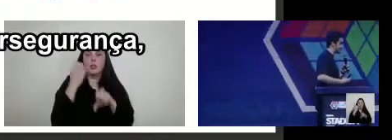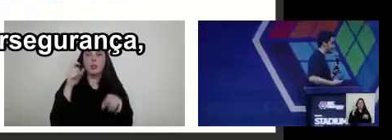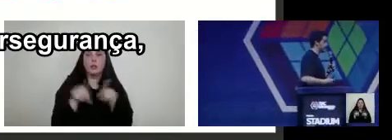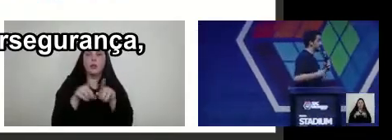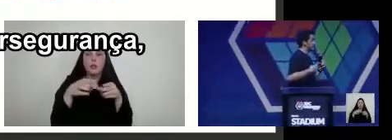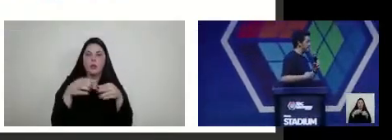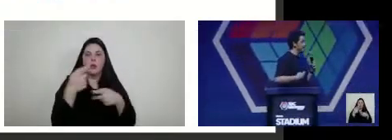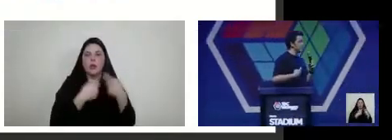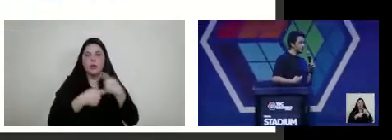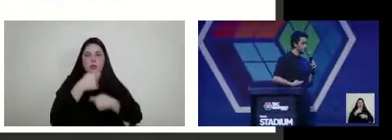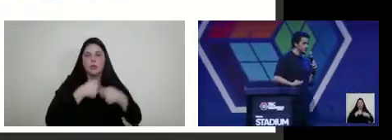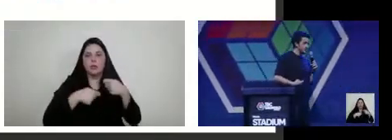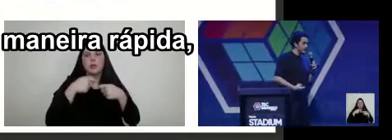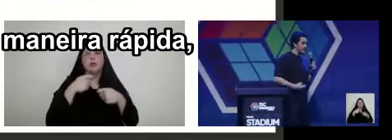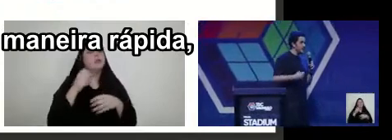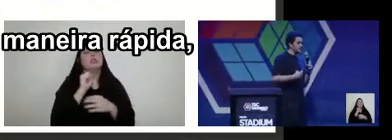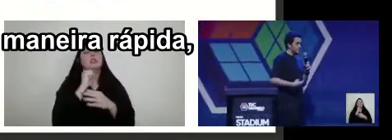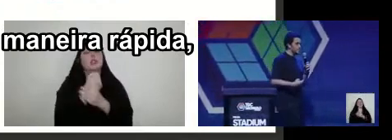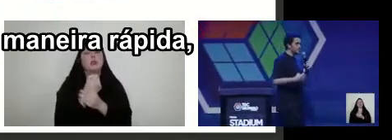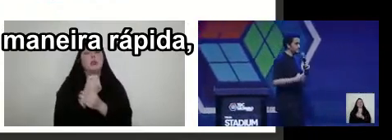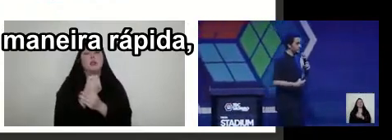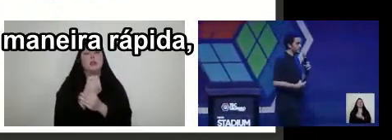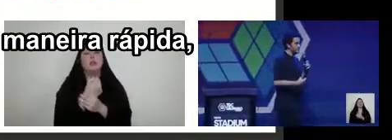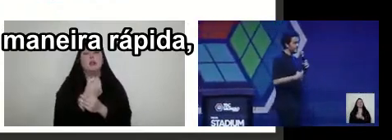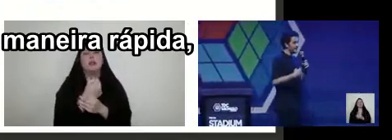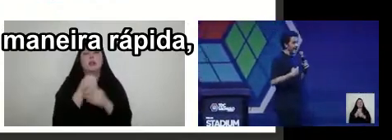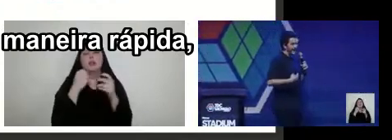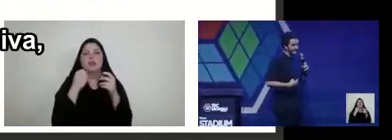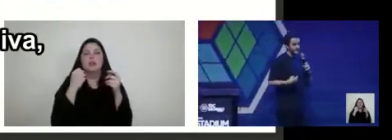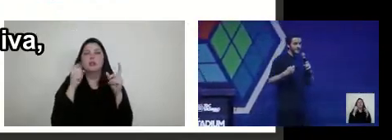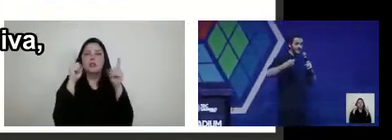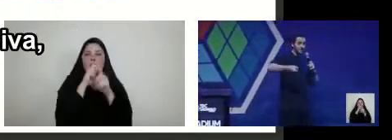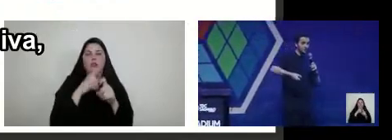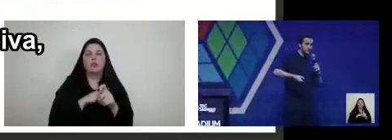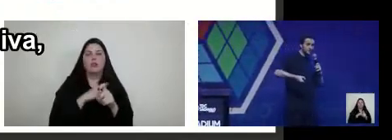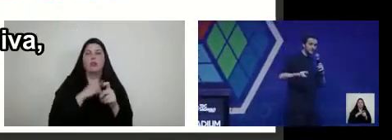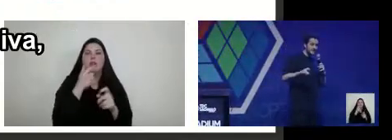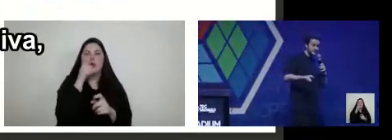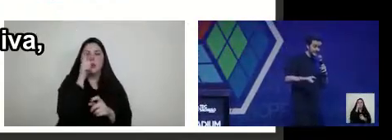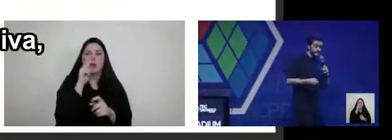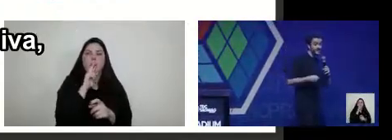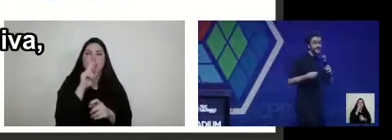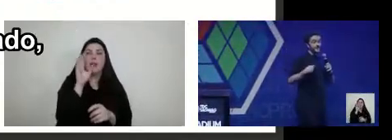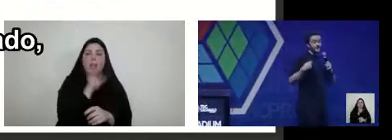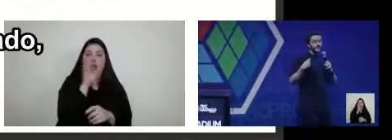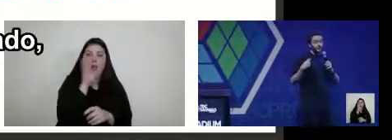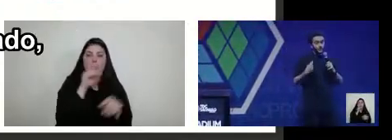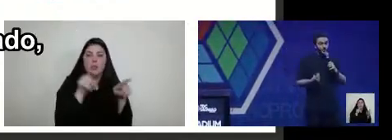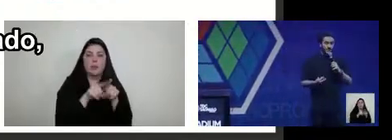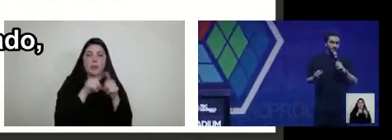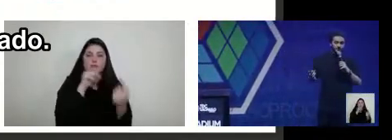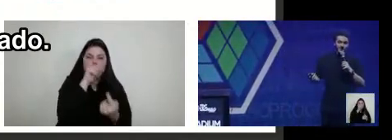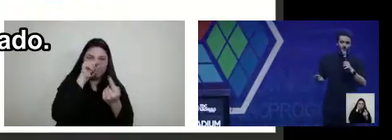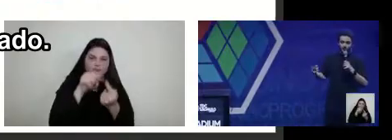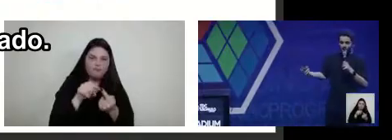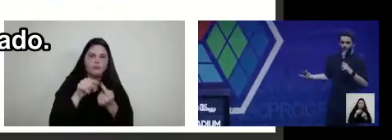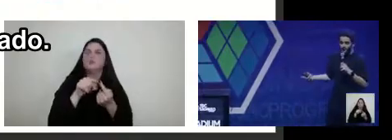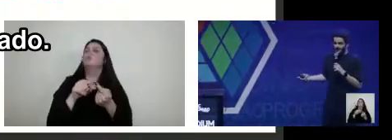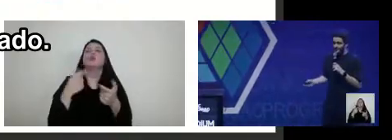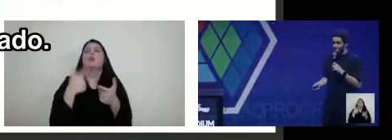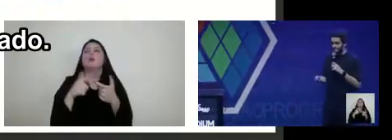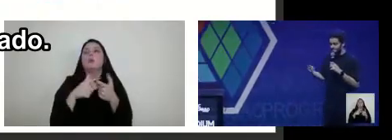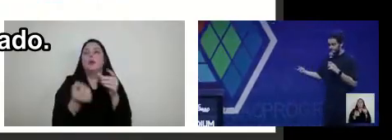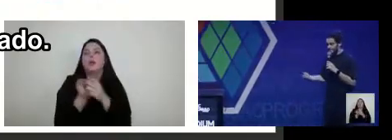administração, cibersegurança, fique moroso, então que eles possam responder de maneira rápida, de maneira concisa, incisiva, um problema que foi gerado, um